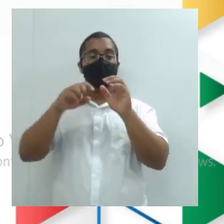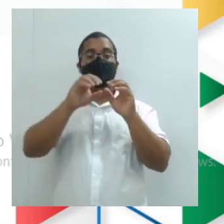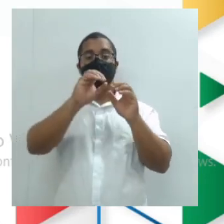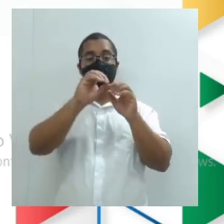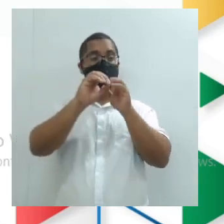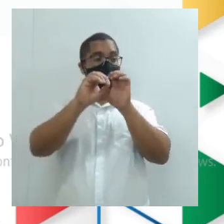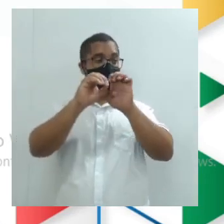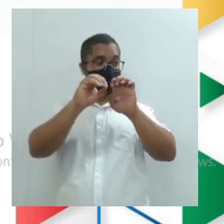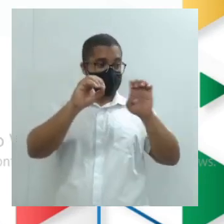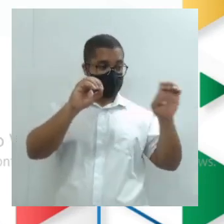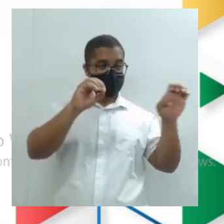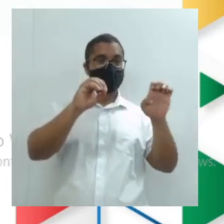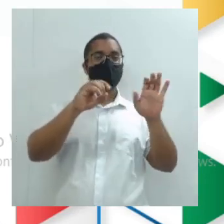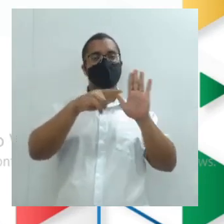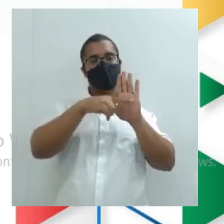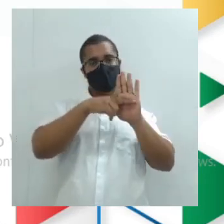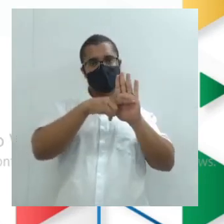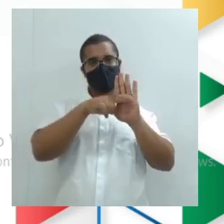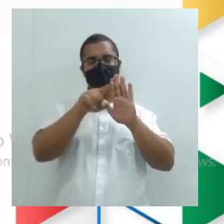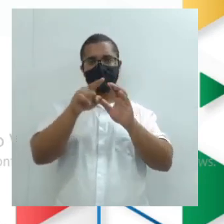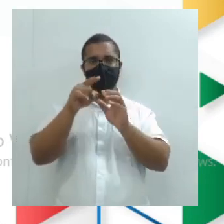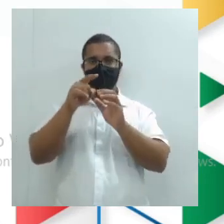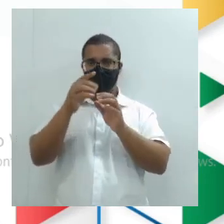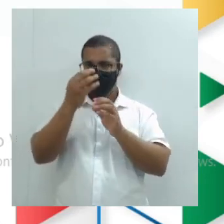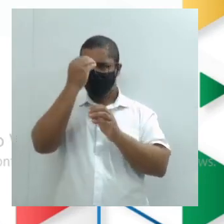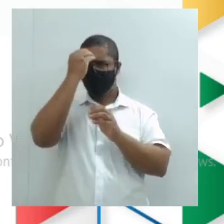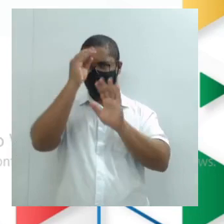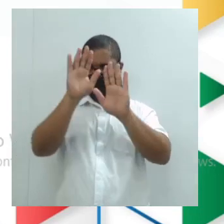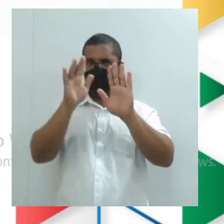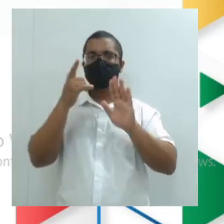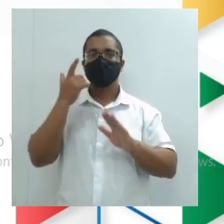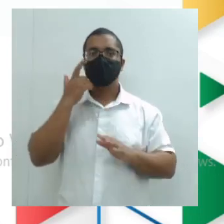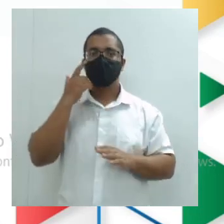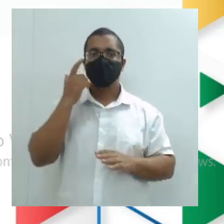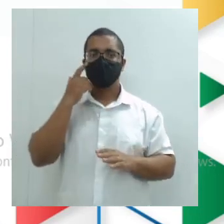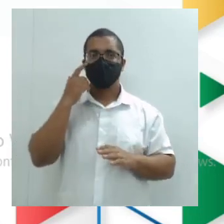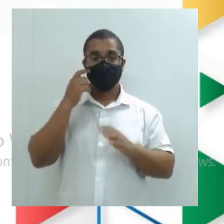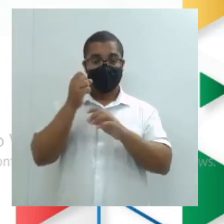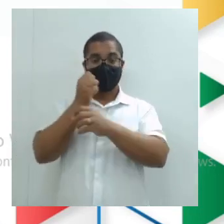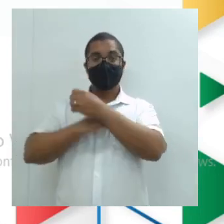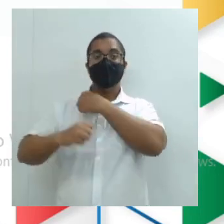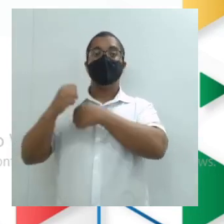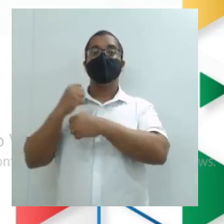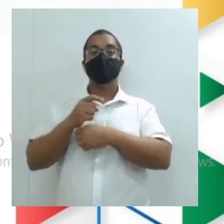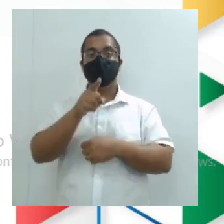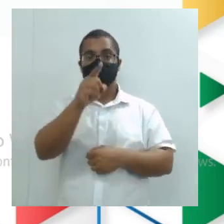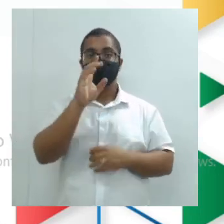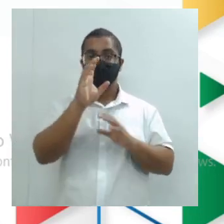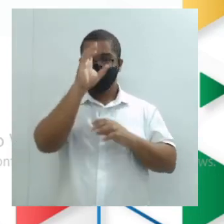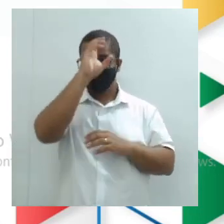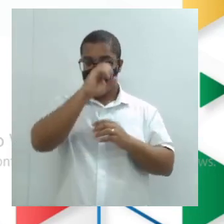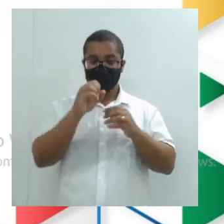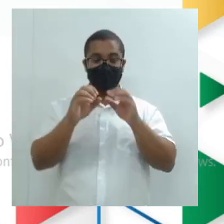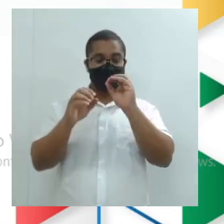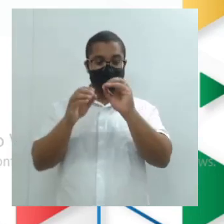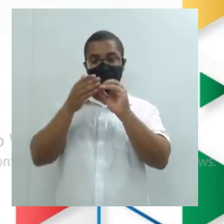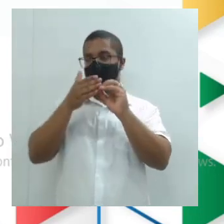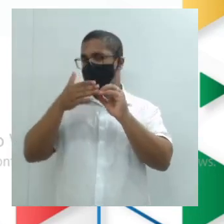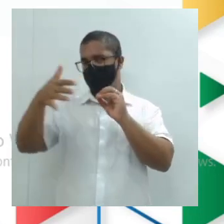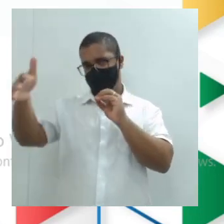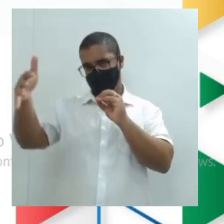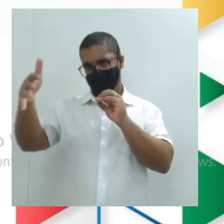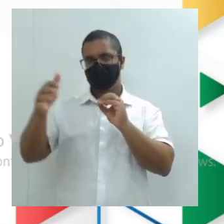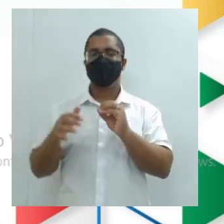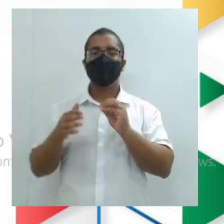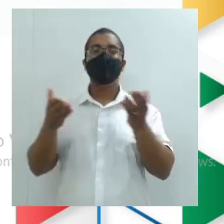negativos. Segue essa sequência que você vai entender. Ano passado você aprendeu do 0 em diante. Agora você está vendo